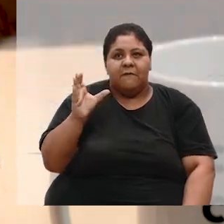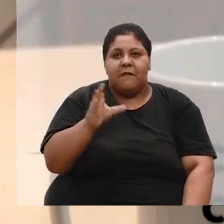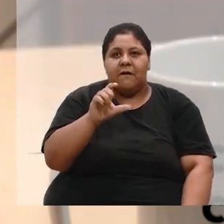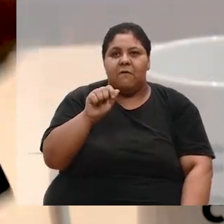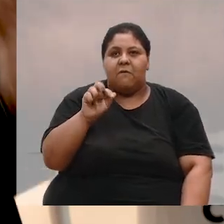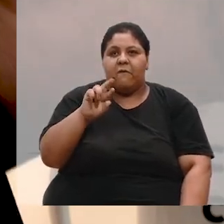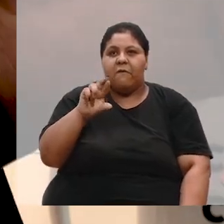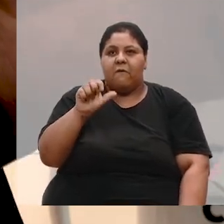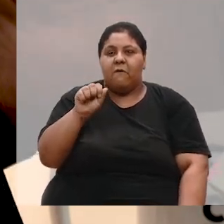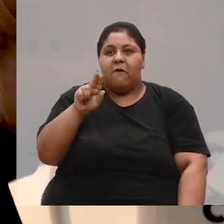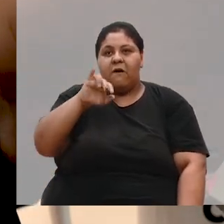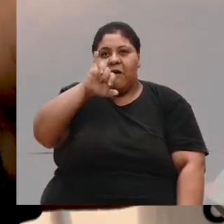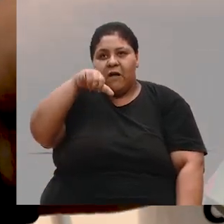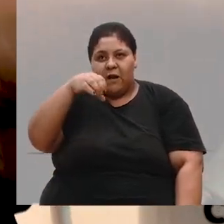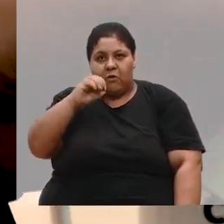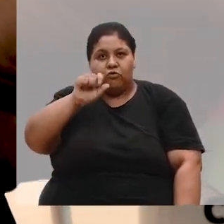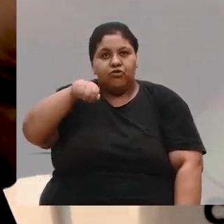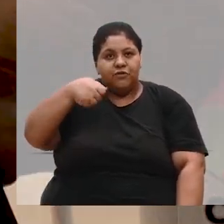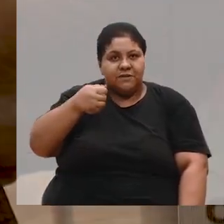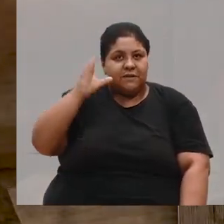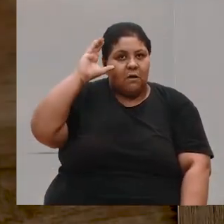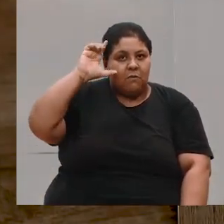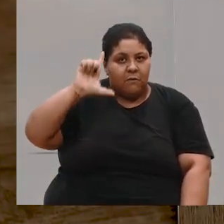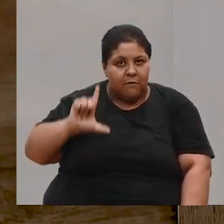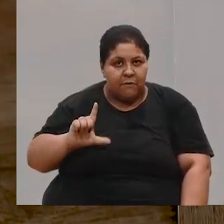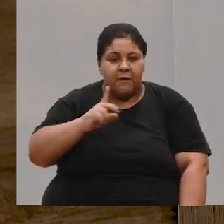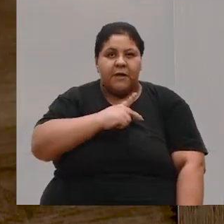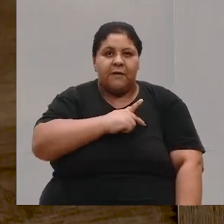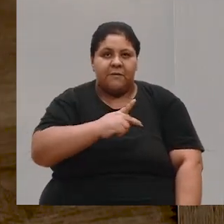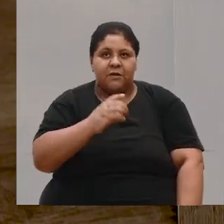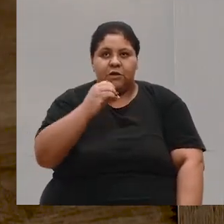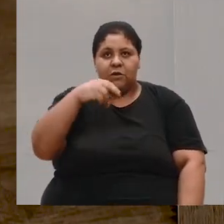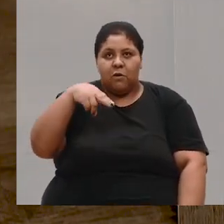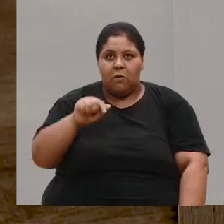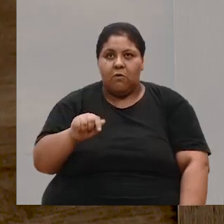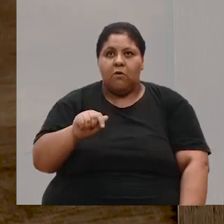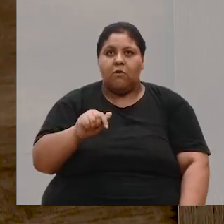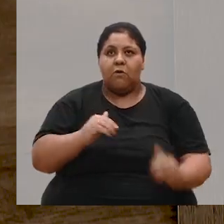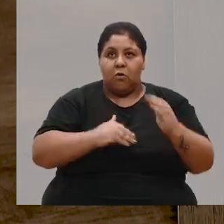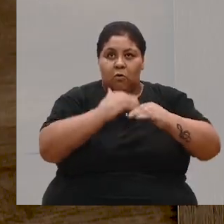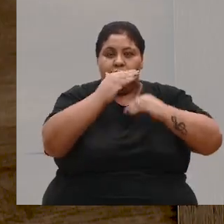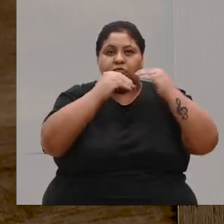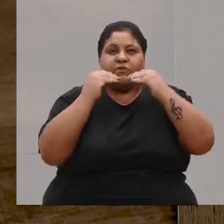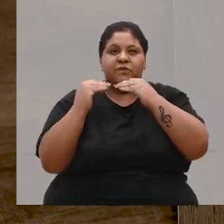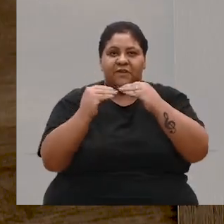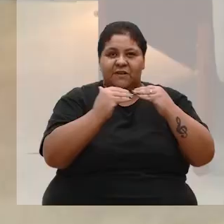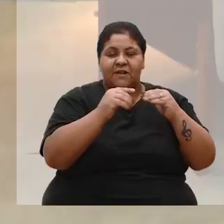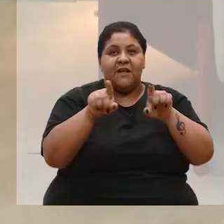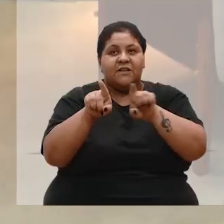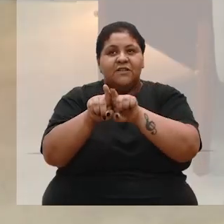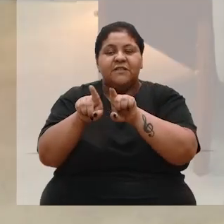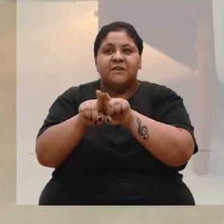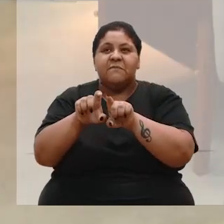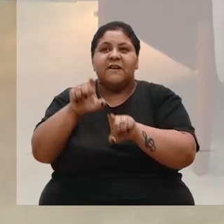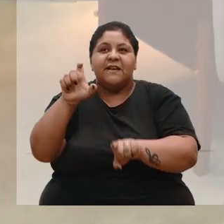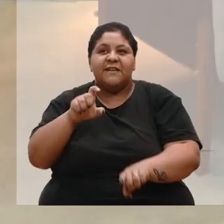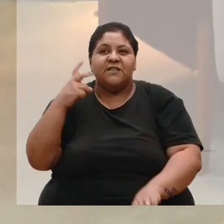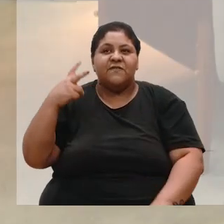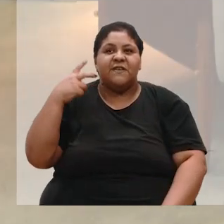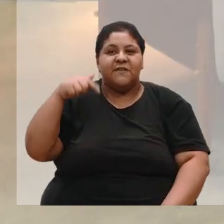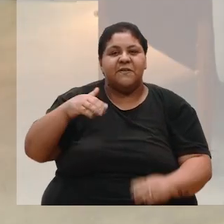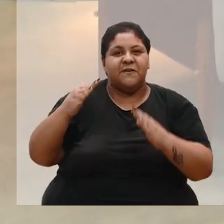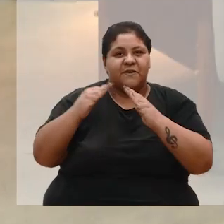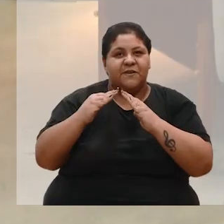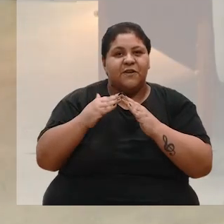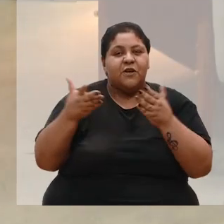ONG Construindo Igualdade, também ex-vereadora desta casa e que nos brinda com a sua presença aqui no estúdio